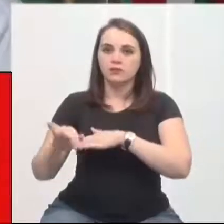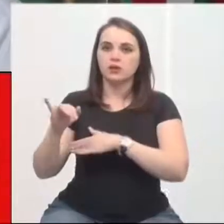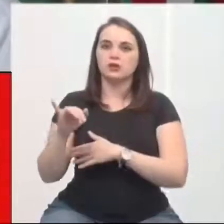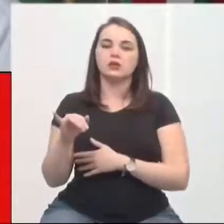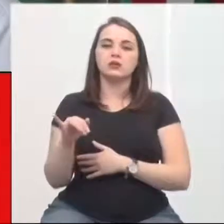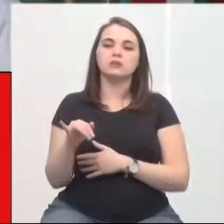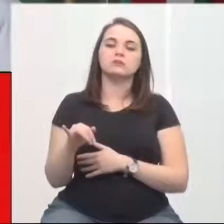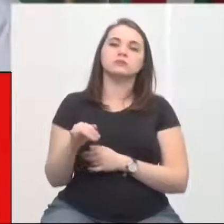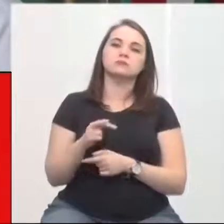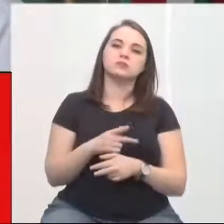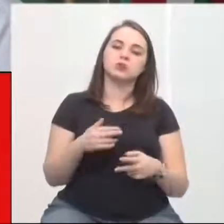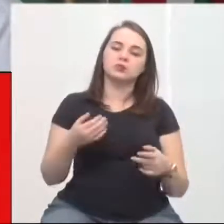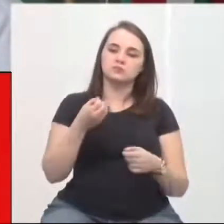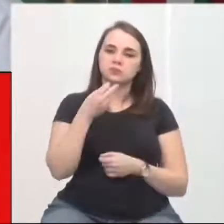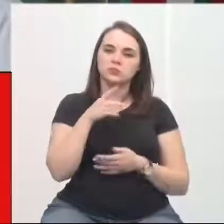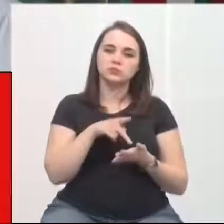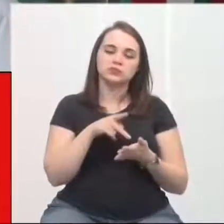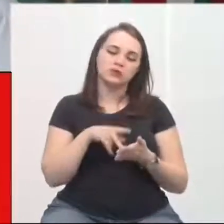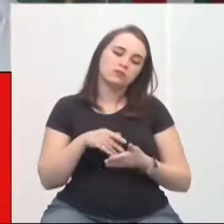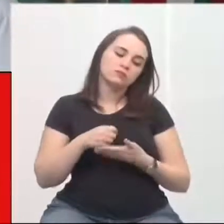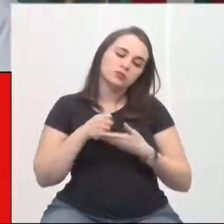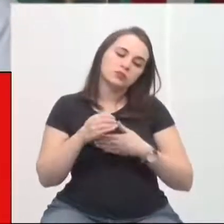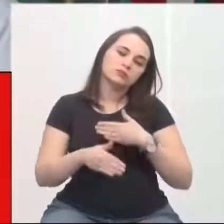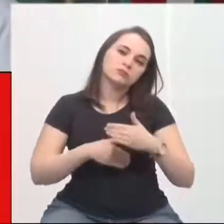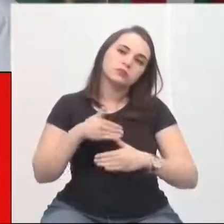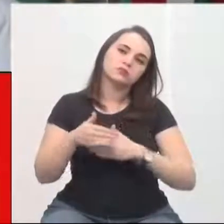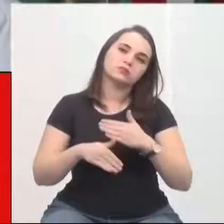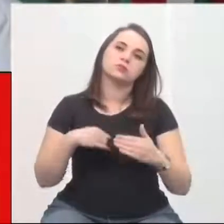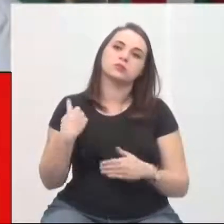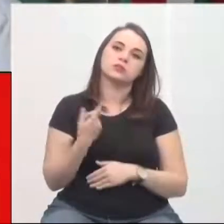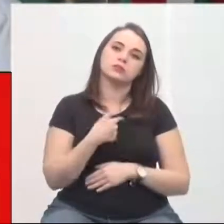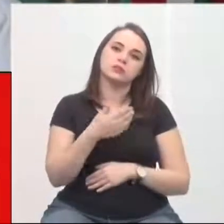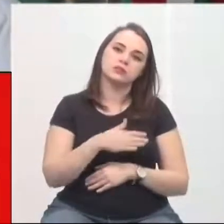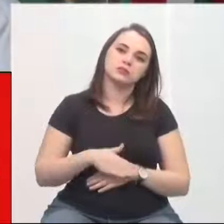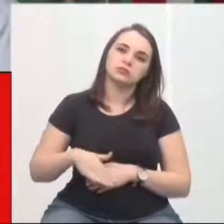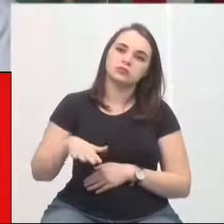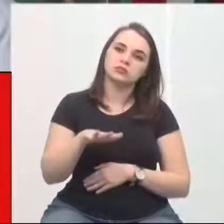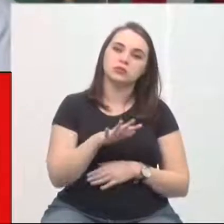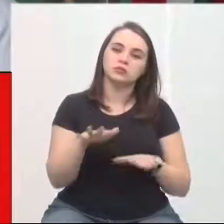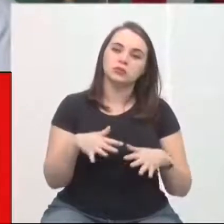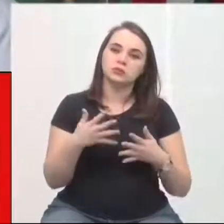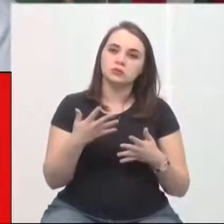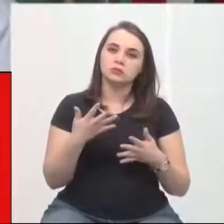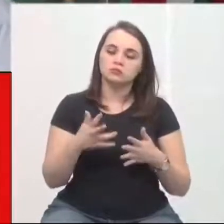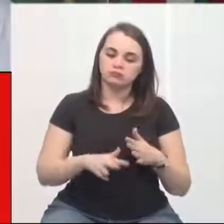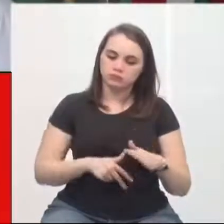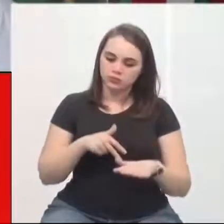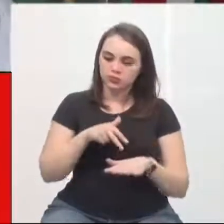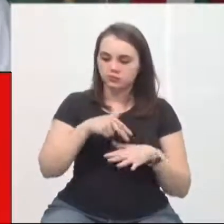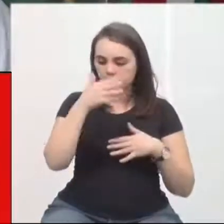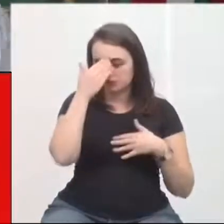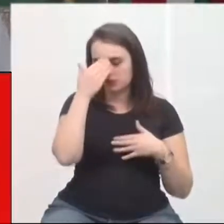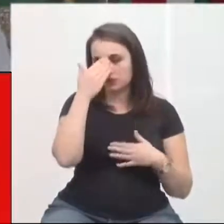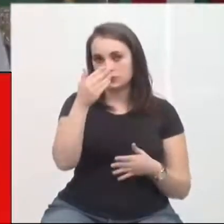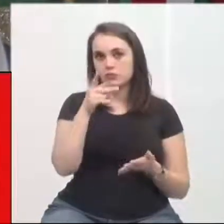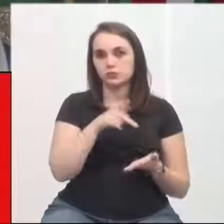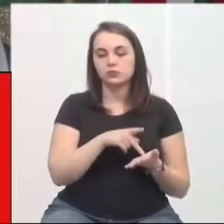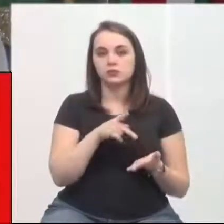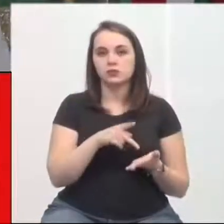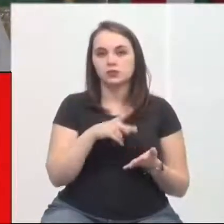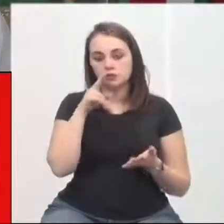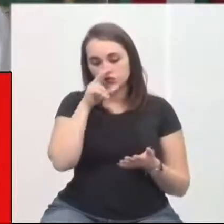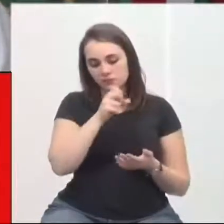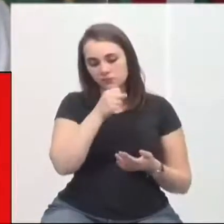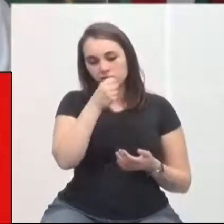uma baita de uma obra que vai trazer um desenvolvimento tremendo para a nossa região. Então, realmente eu subo para agradecer.